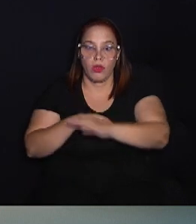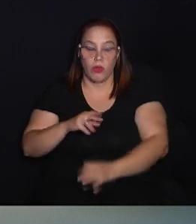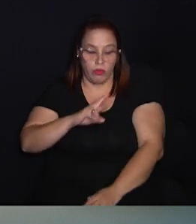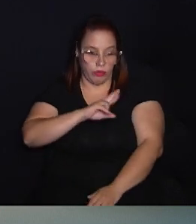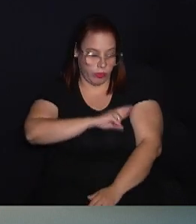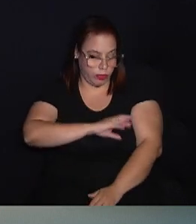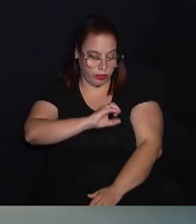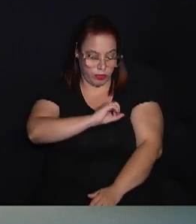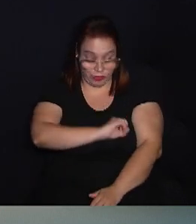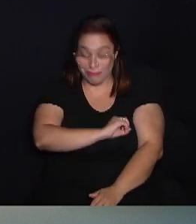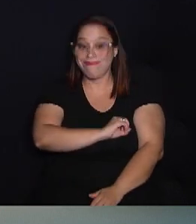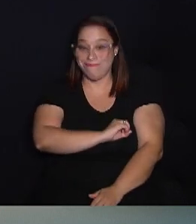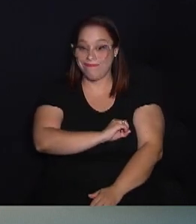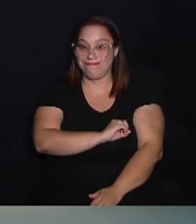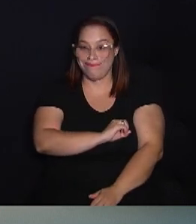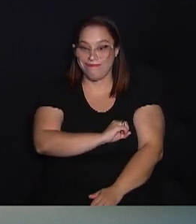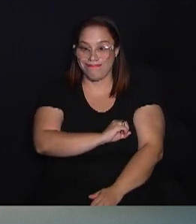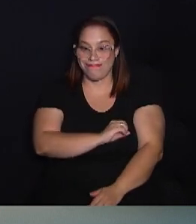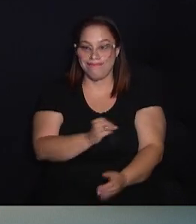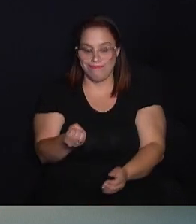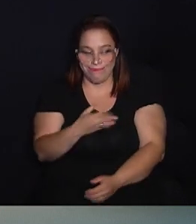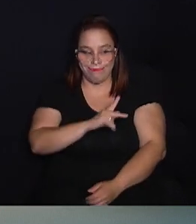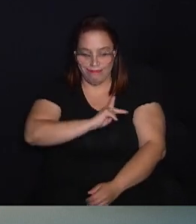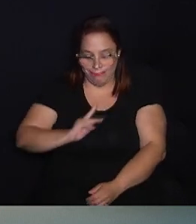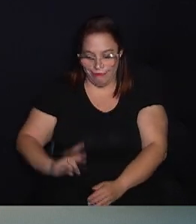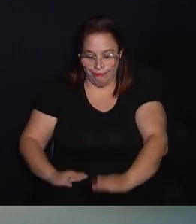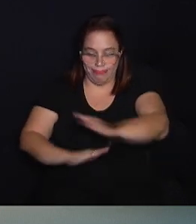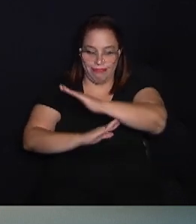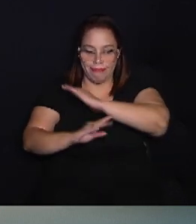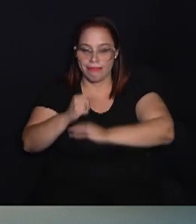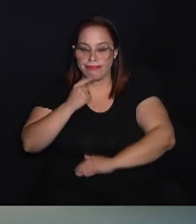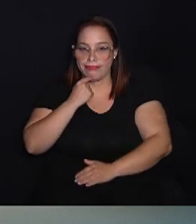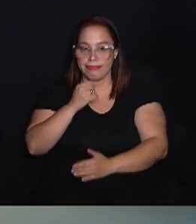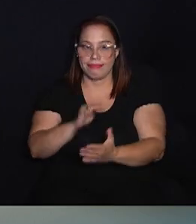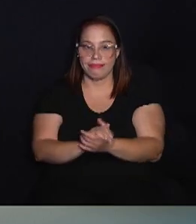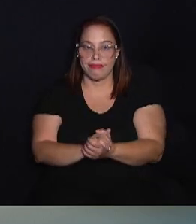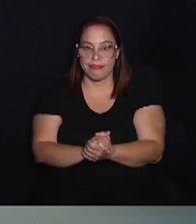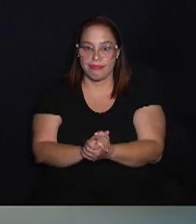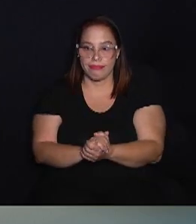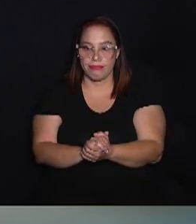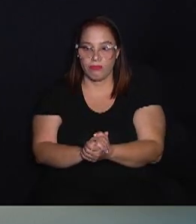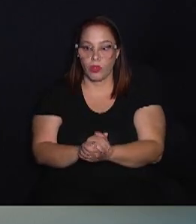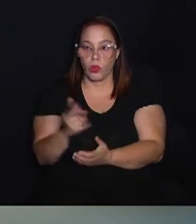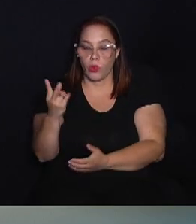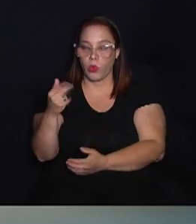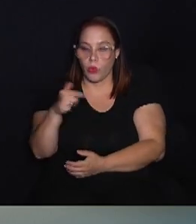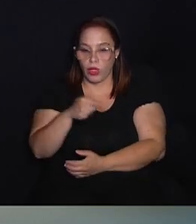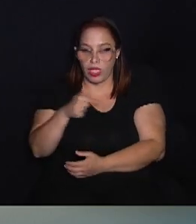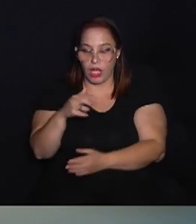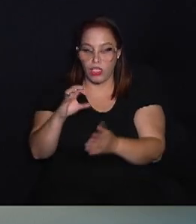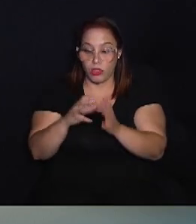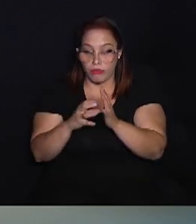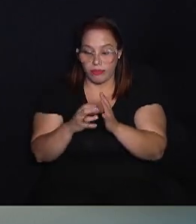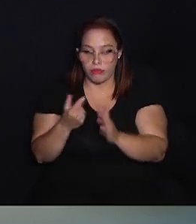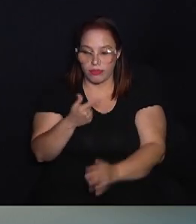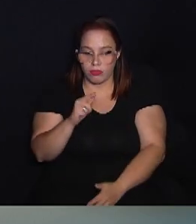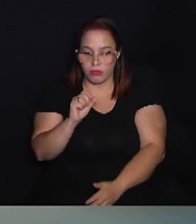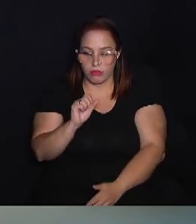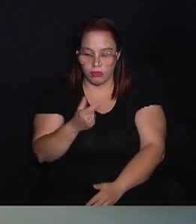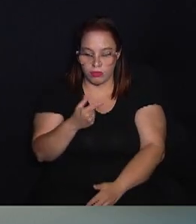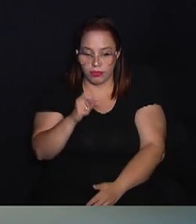Campineiro. Herbert Gunning, do Podemos, pela primeira vez, ocupa uma cadeira aqui na Câmara Municipal de